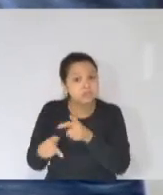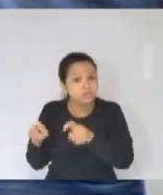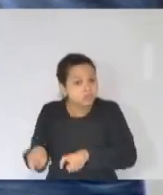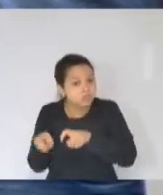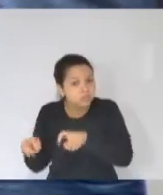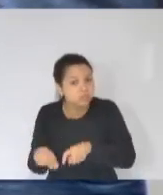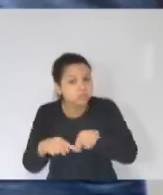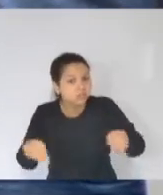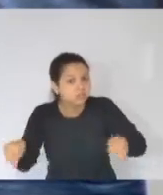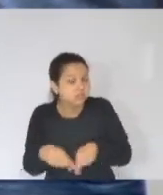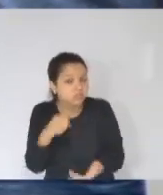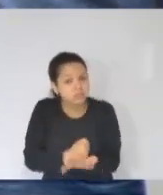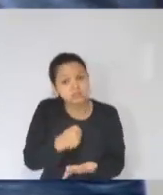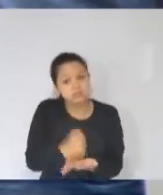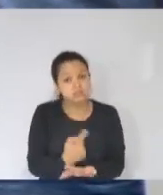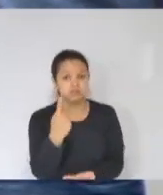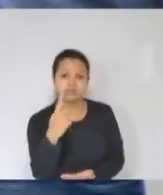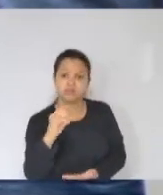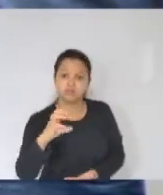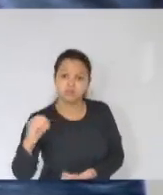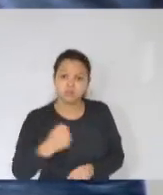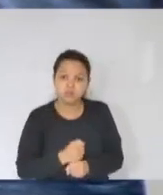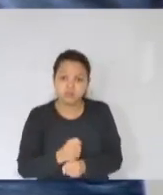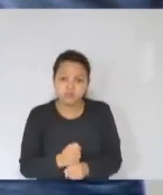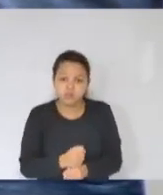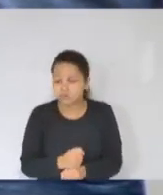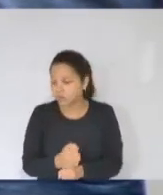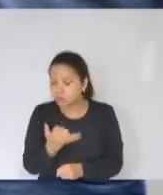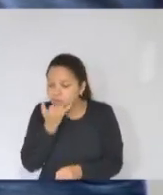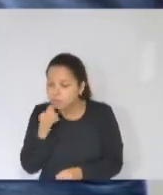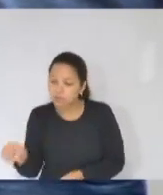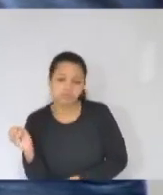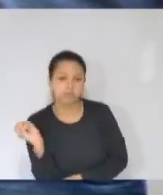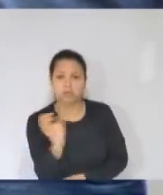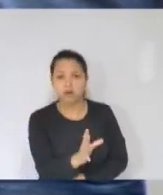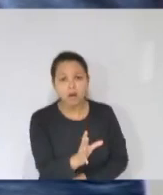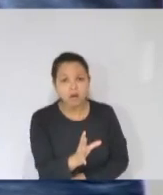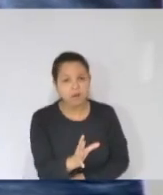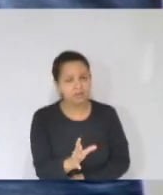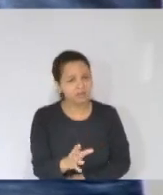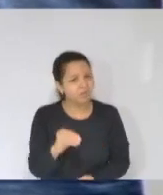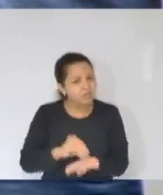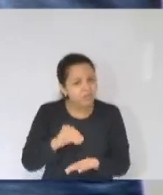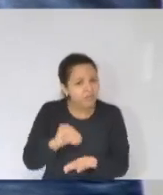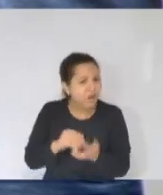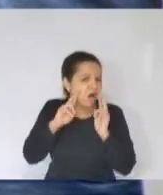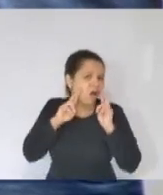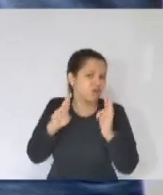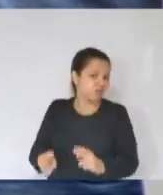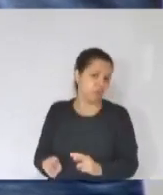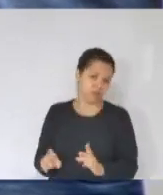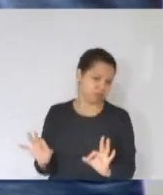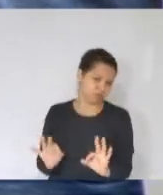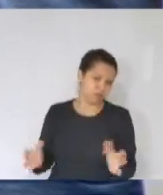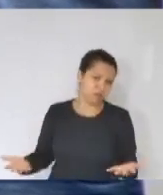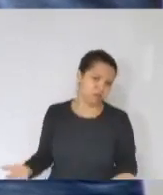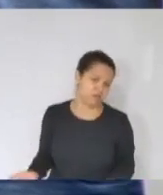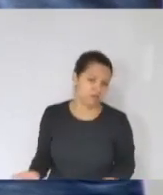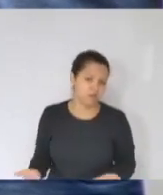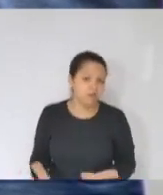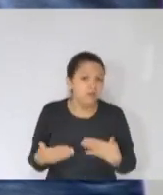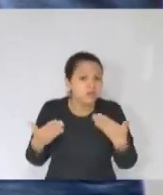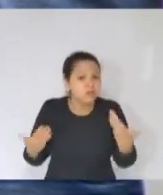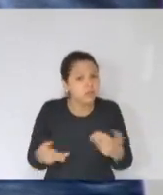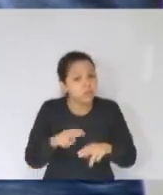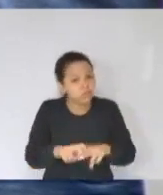e botar na estrada? Isso é um desrespeito com o agricultor da nossa região. Por isso, nesse